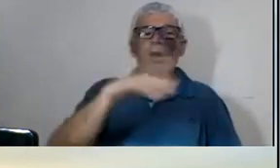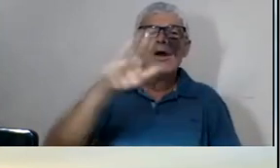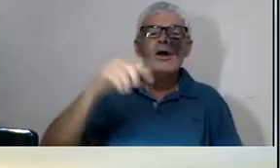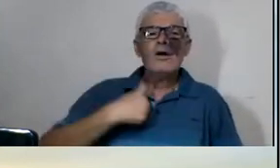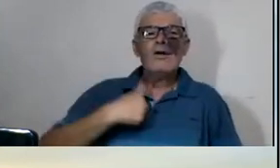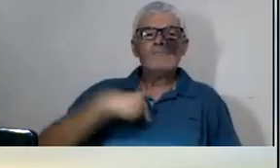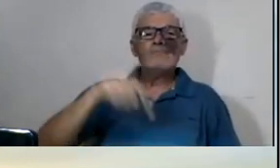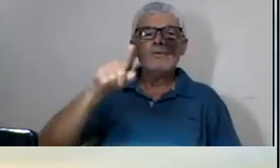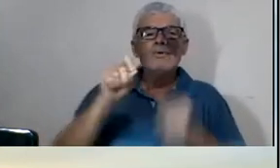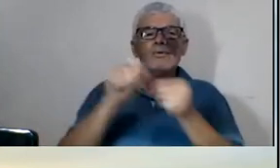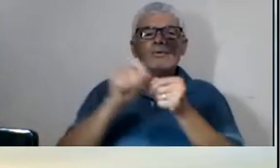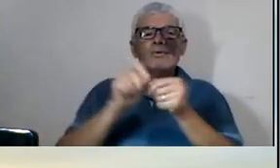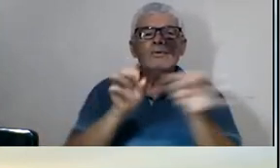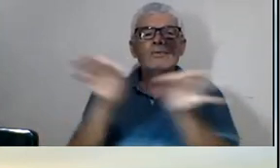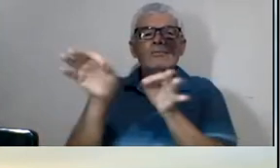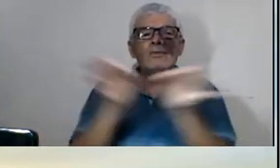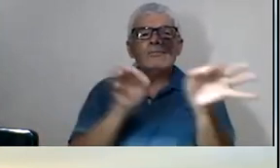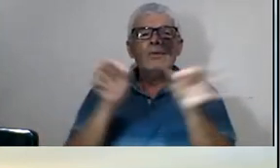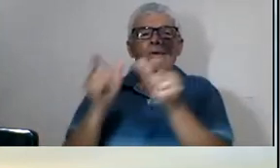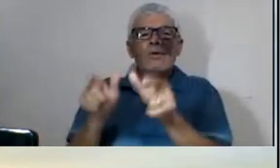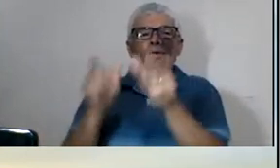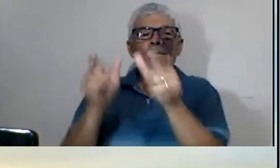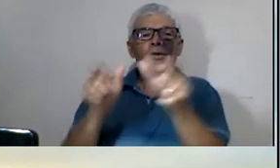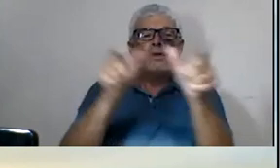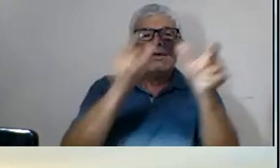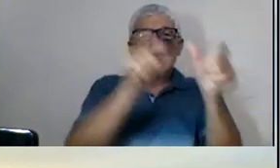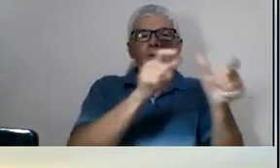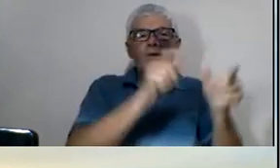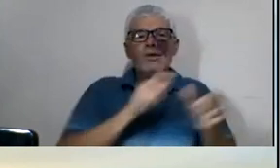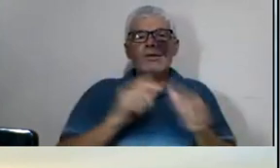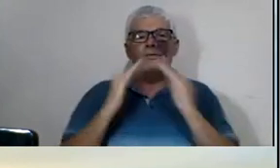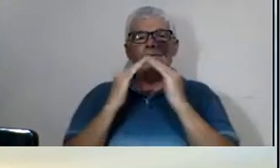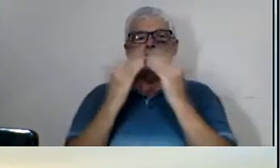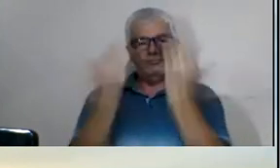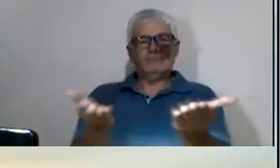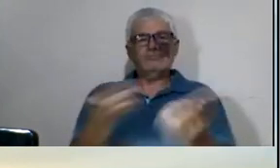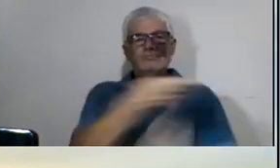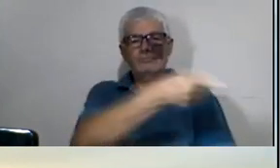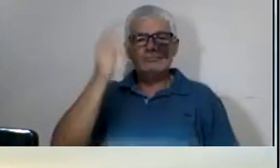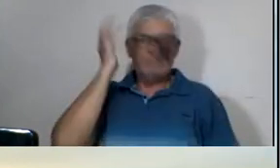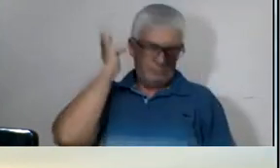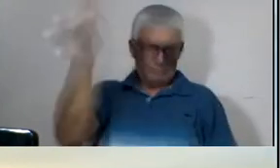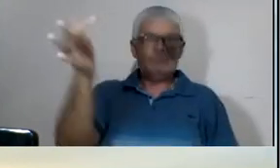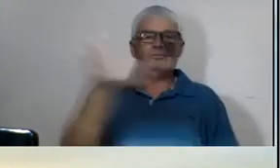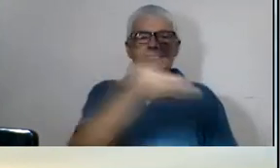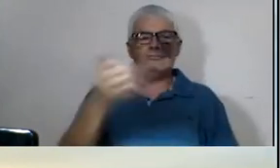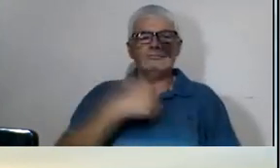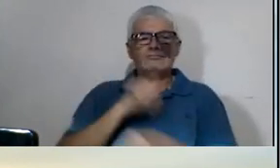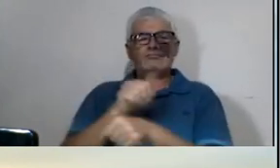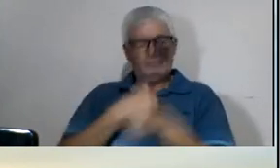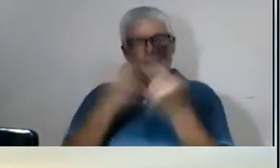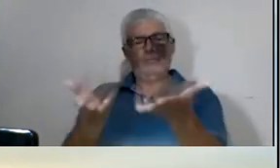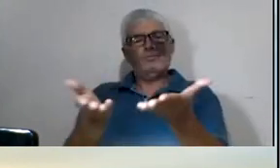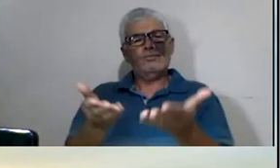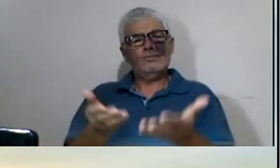Então, Deus pergunta lá, mas isso é hora de vocês terem as coisas de vocês e deixar as minhas de lado? Então,